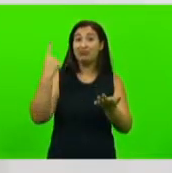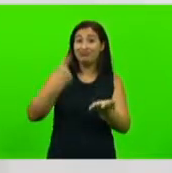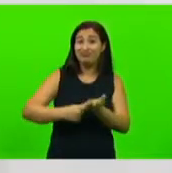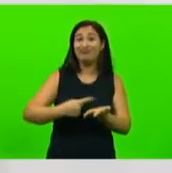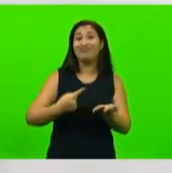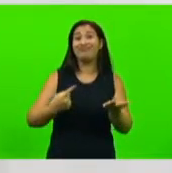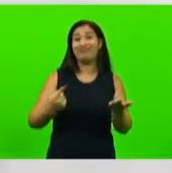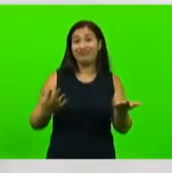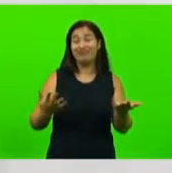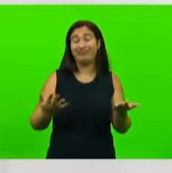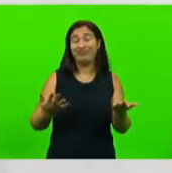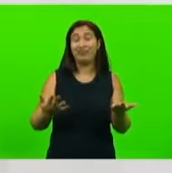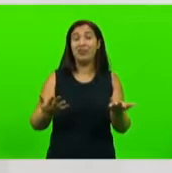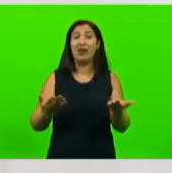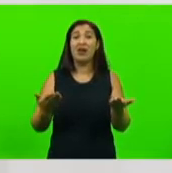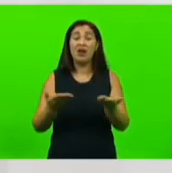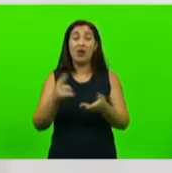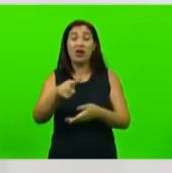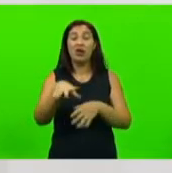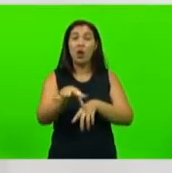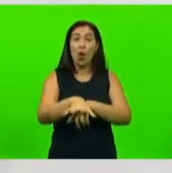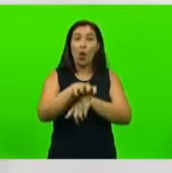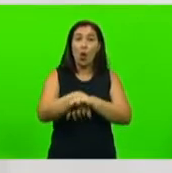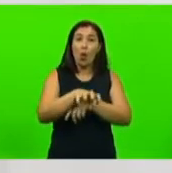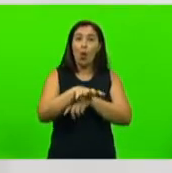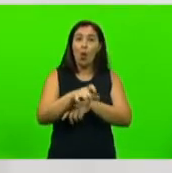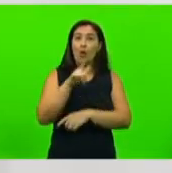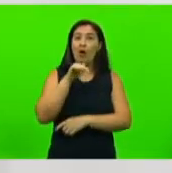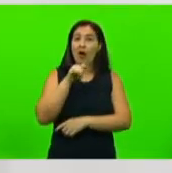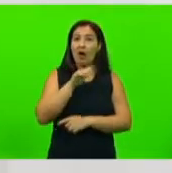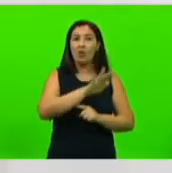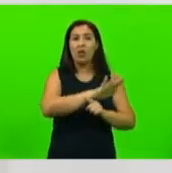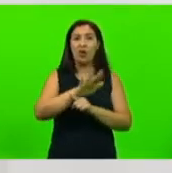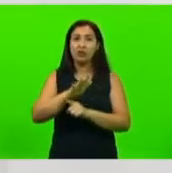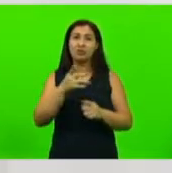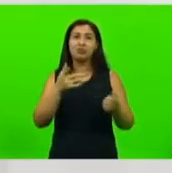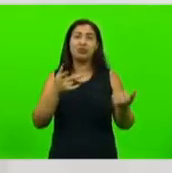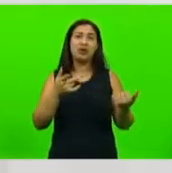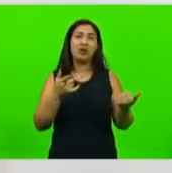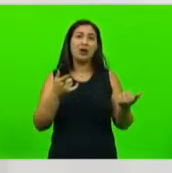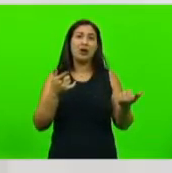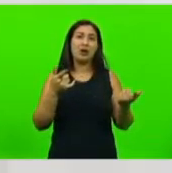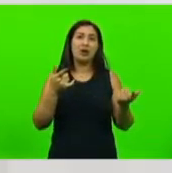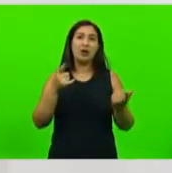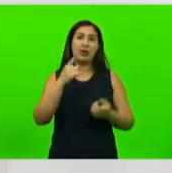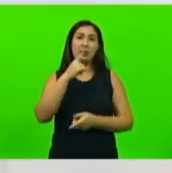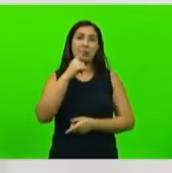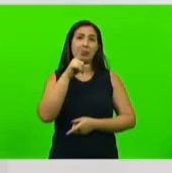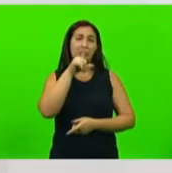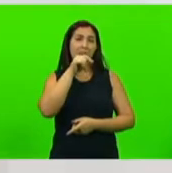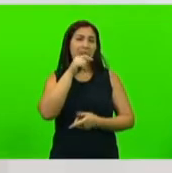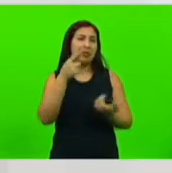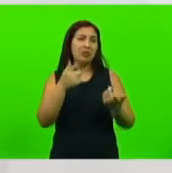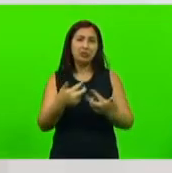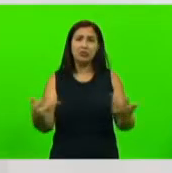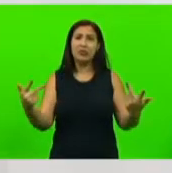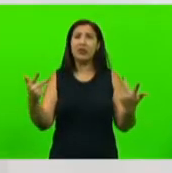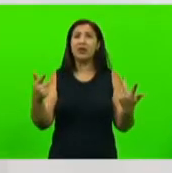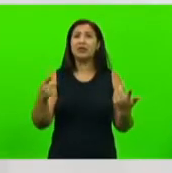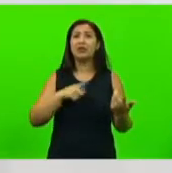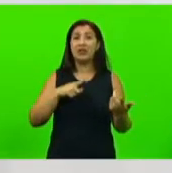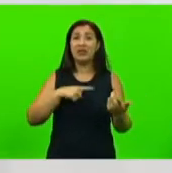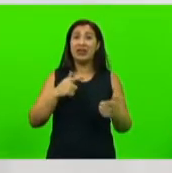que está puxando água para atender lá, seja o seu aviário, o chiqueirão, ou o gado de corte ou de leite, está tendo um prejuízo